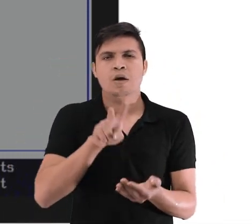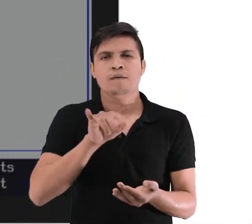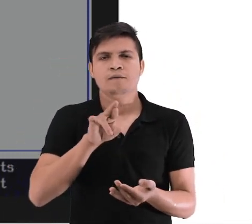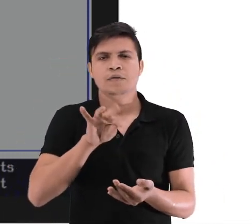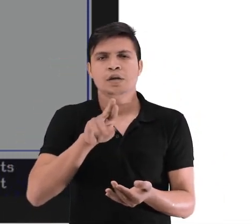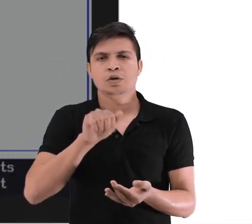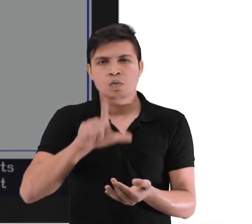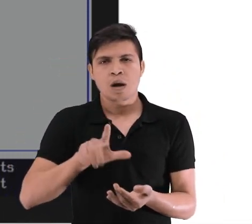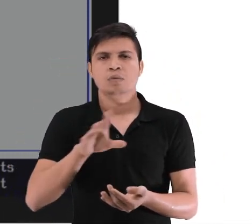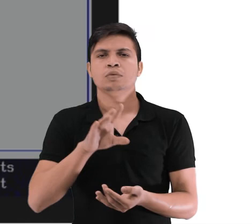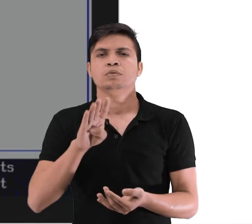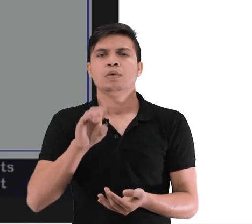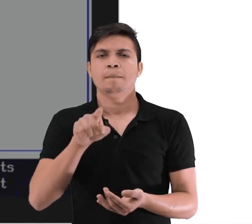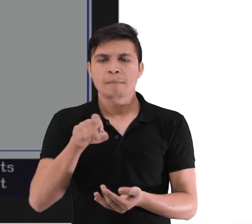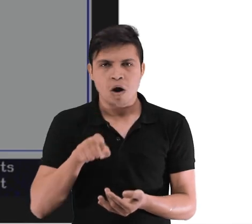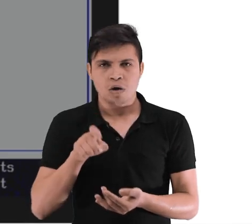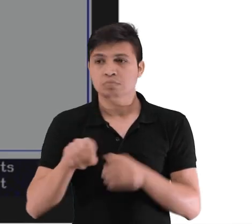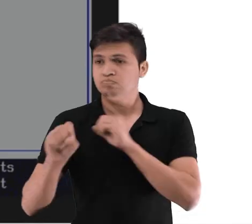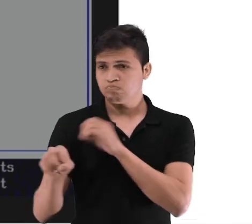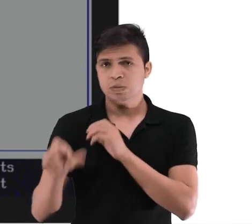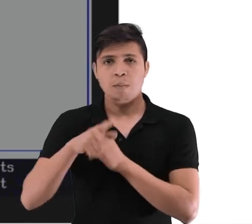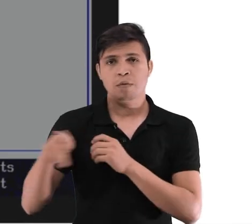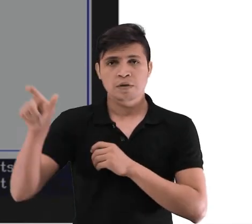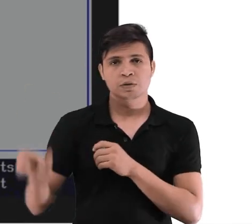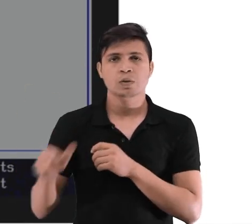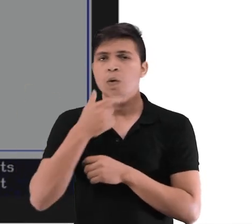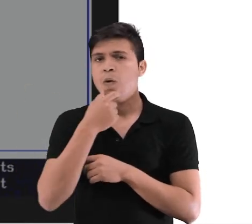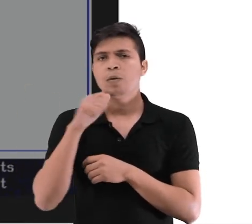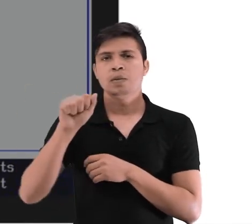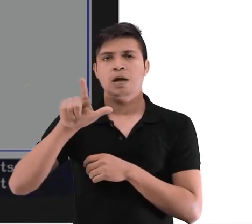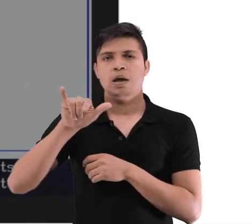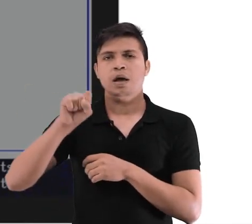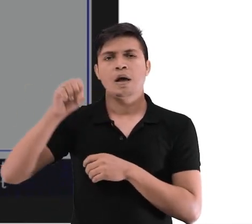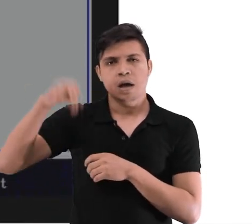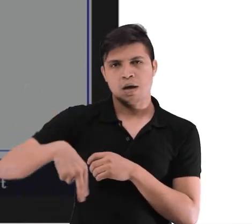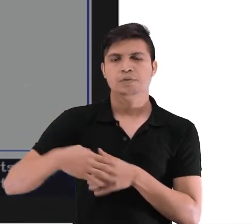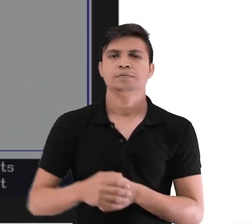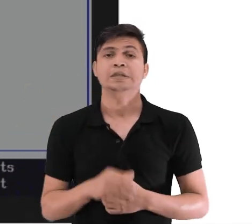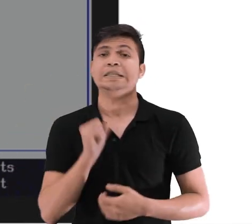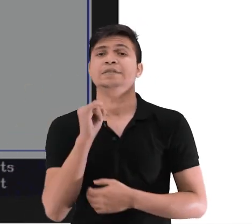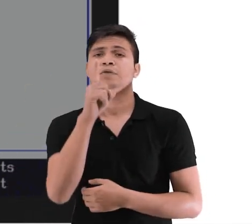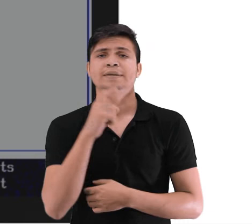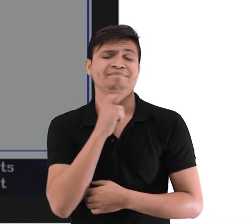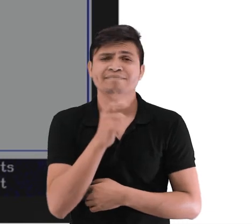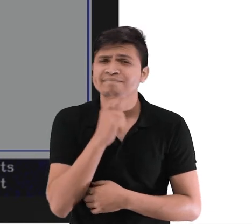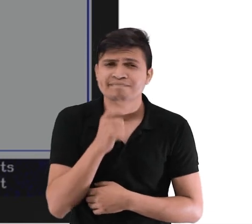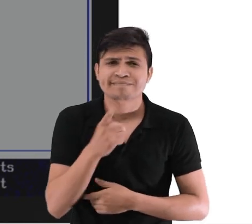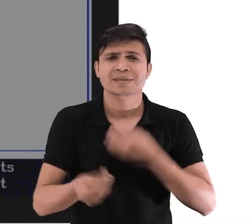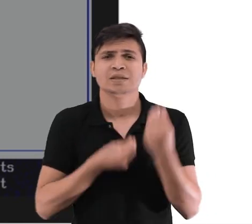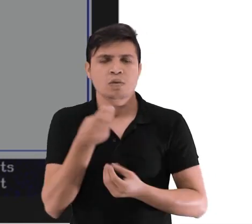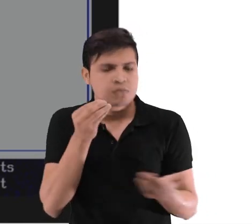pelo professor Alisson. Caso você não consiga fazer a instalação, talvez possa ser, provavelmente seja